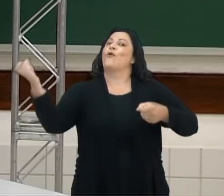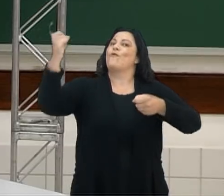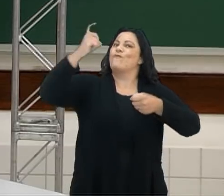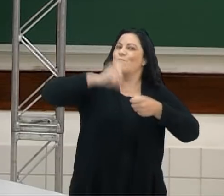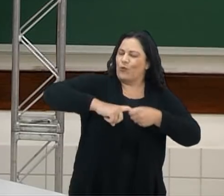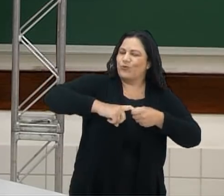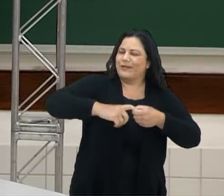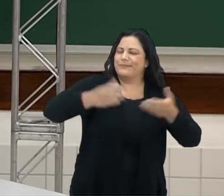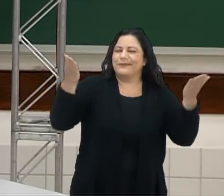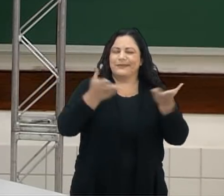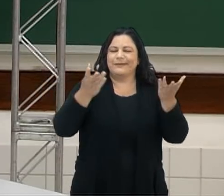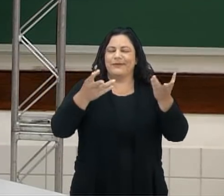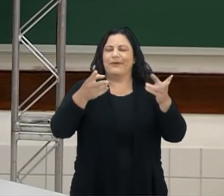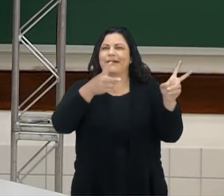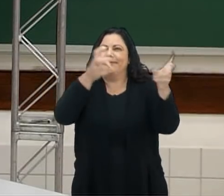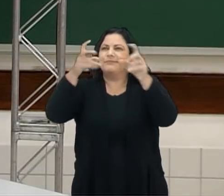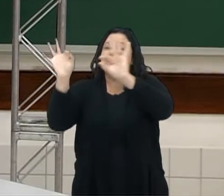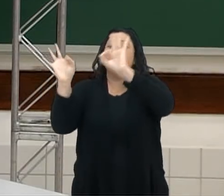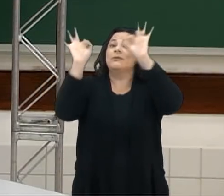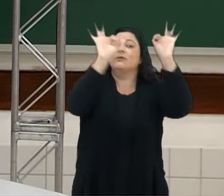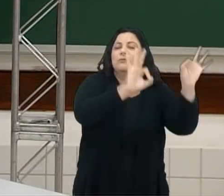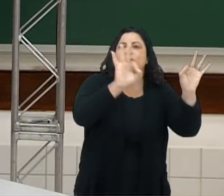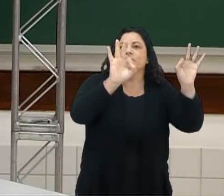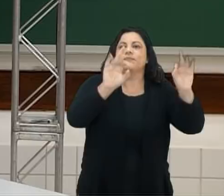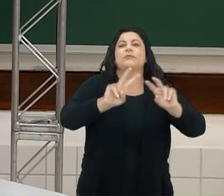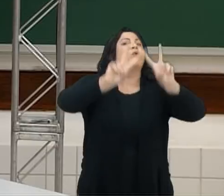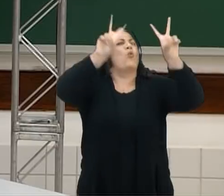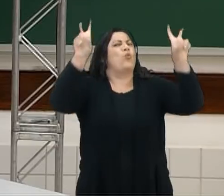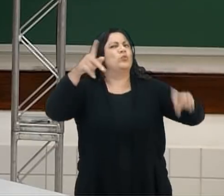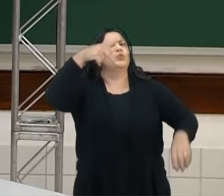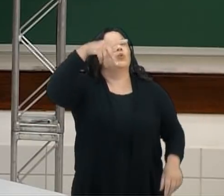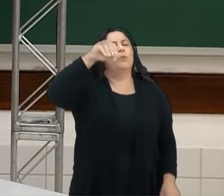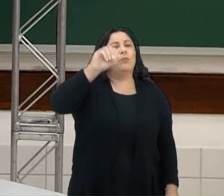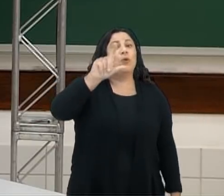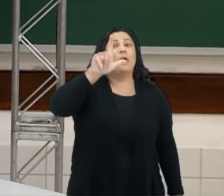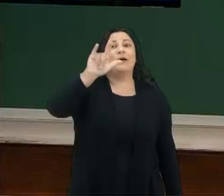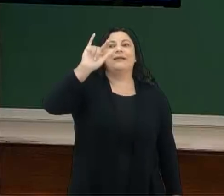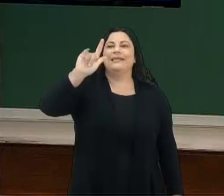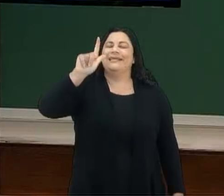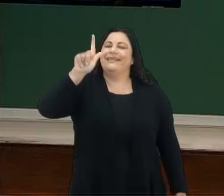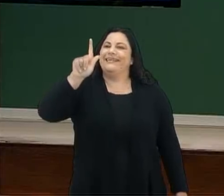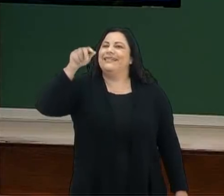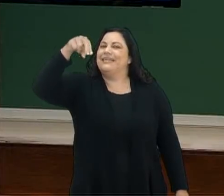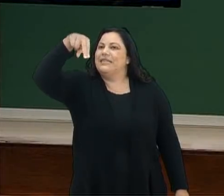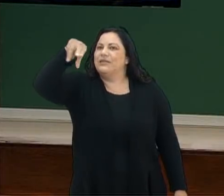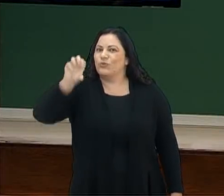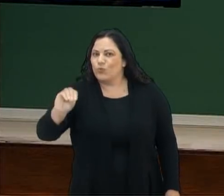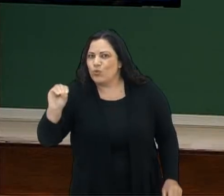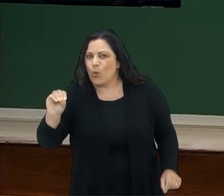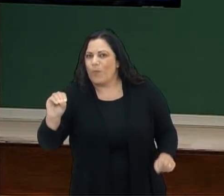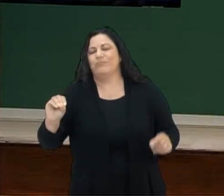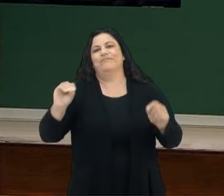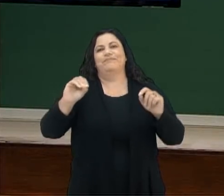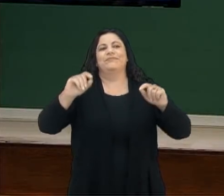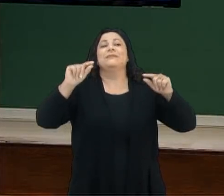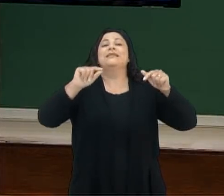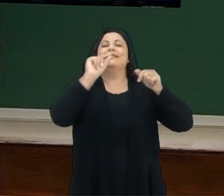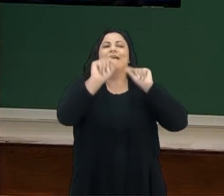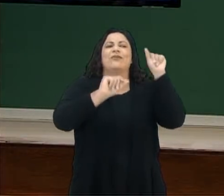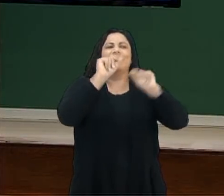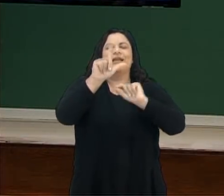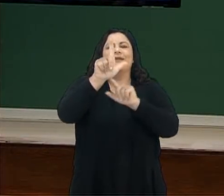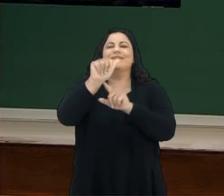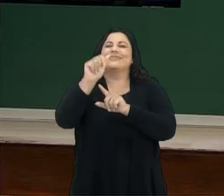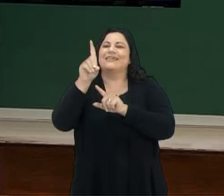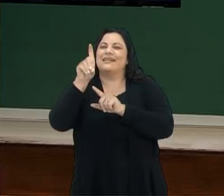voltamos. Vamos dar uma olhada aqui, então, quais são os polígonos regulares. Este polígono não é regular por quê? Porque ele não tem os